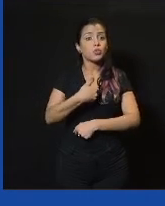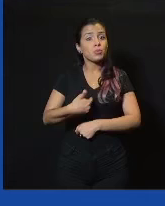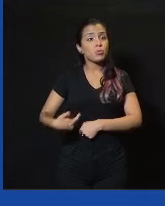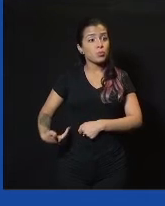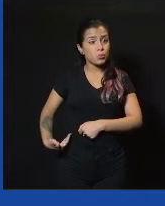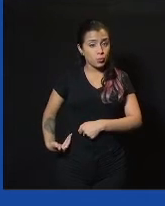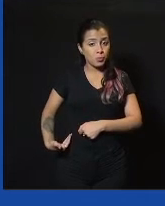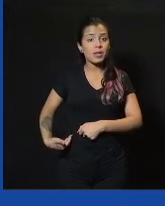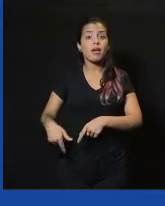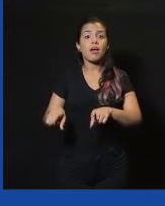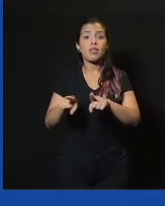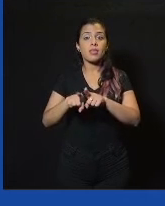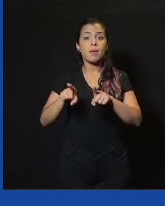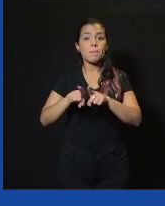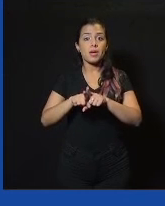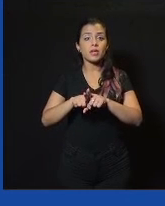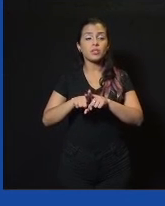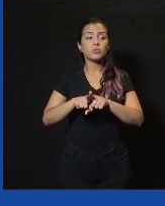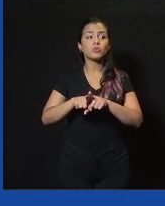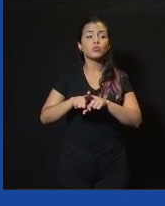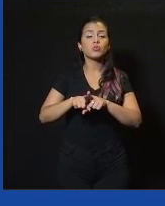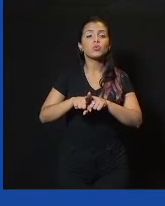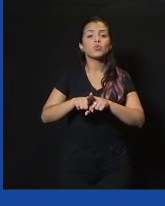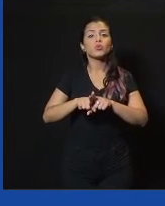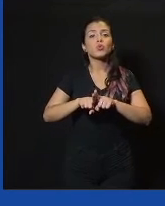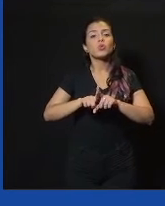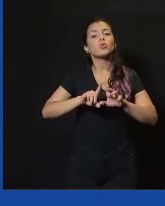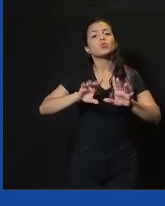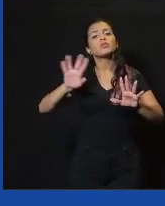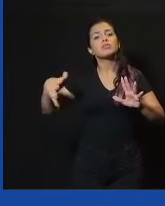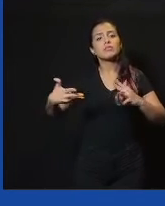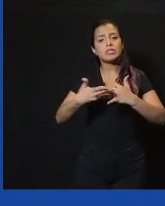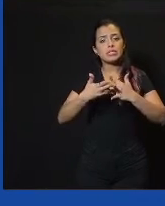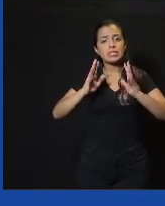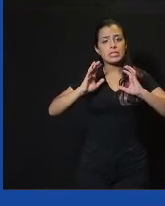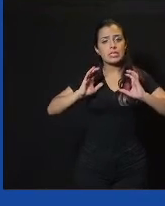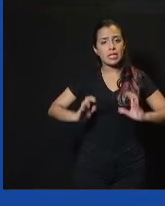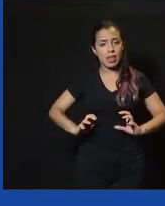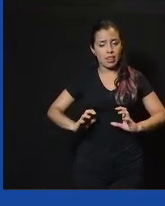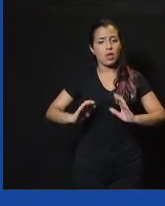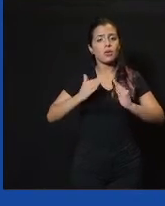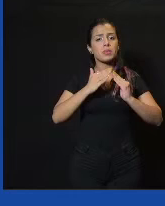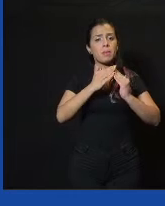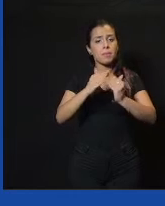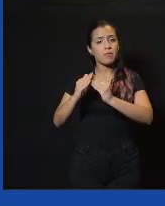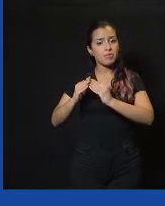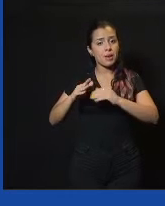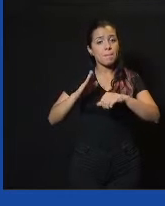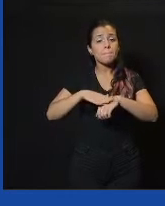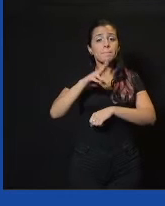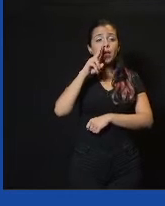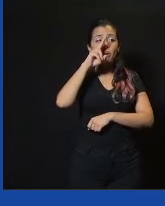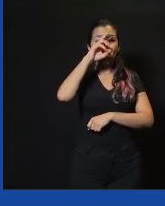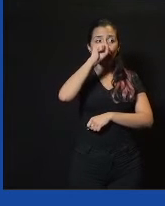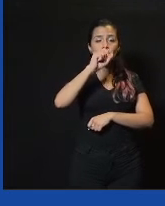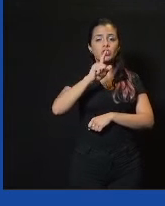do cidadão, do eleitor das periferias, mais forte para um Estado que gera igualdade de